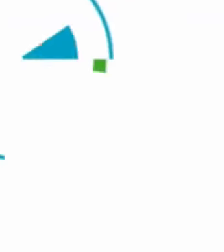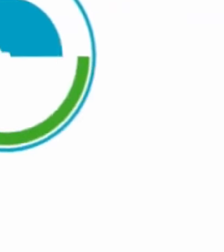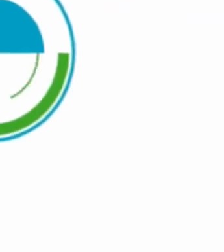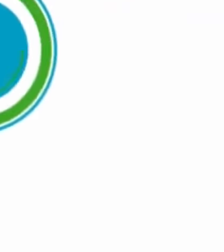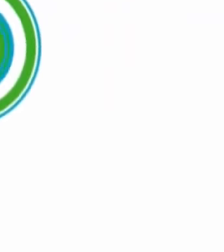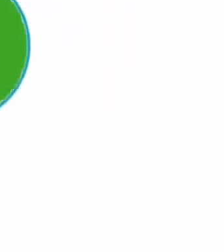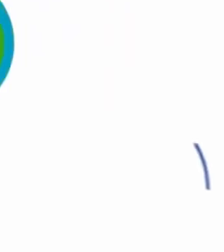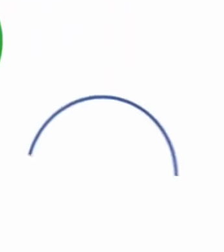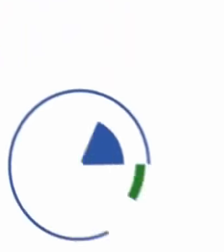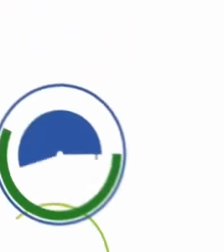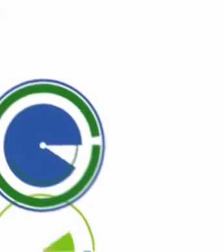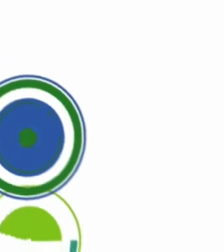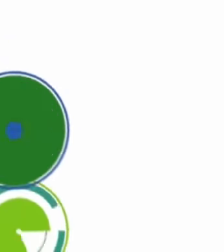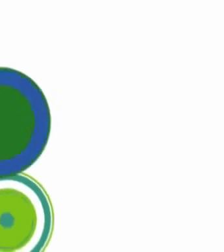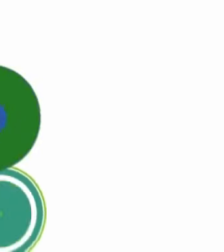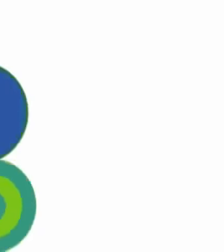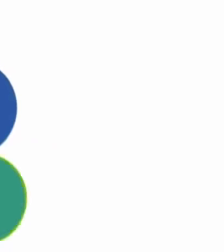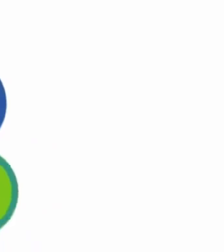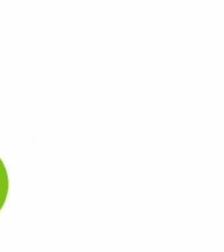E aí